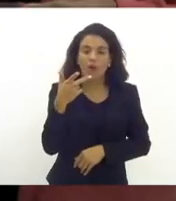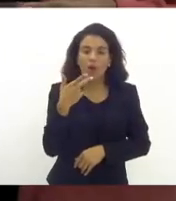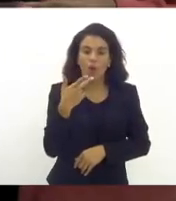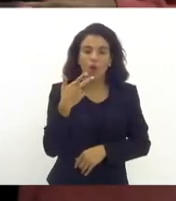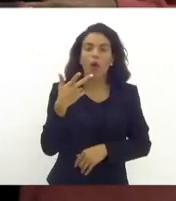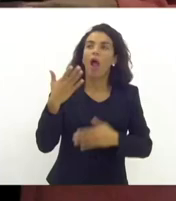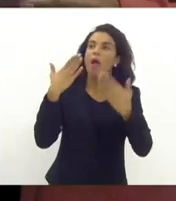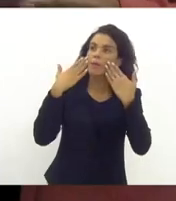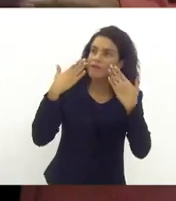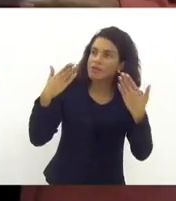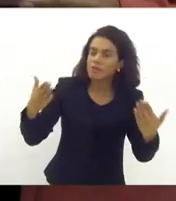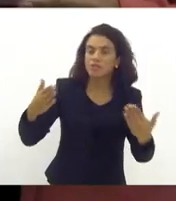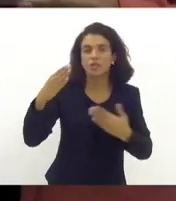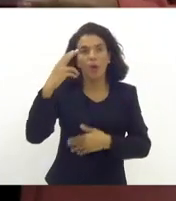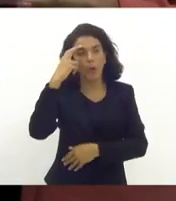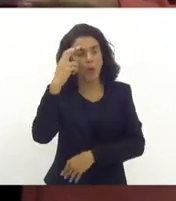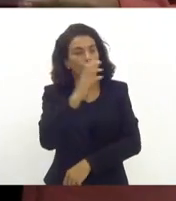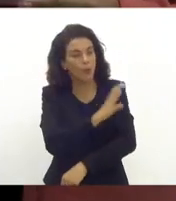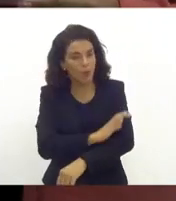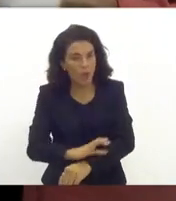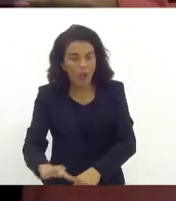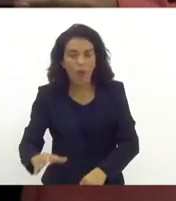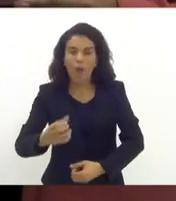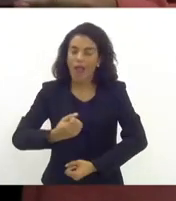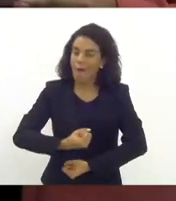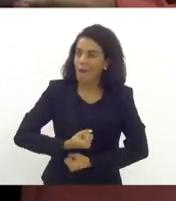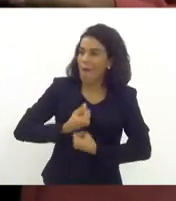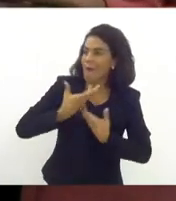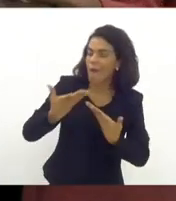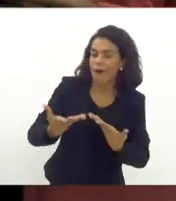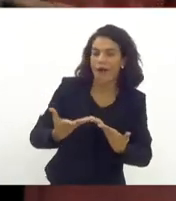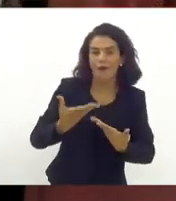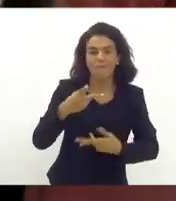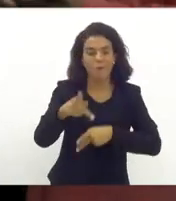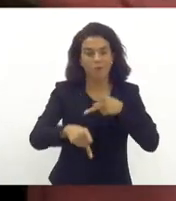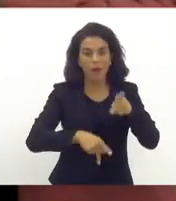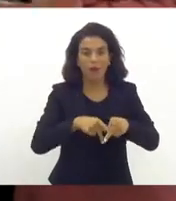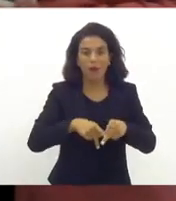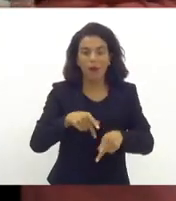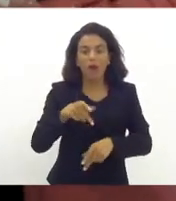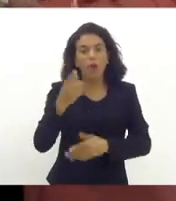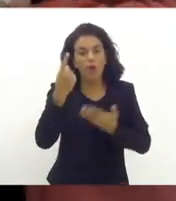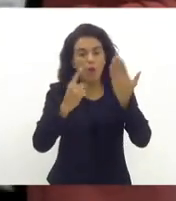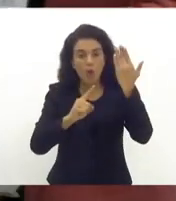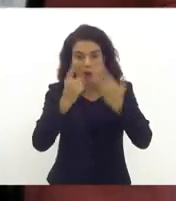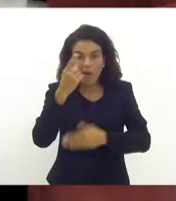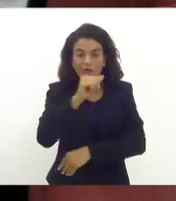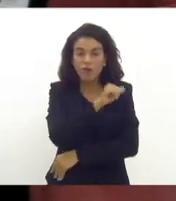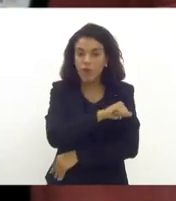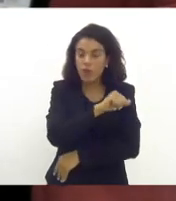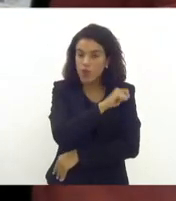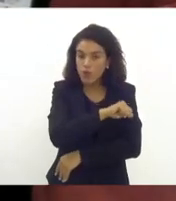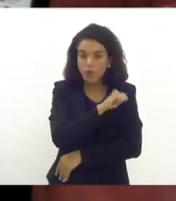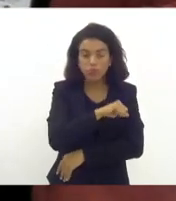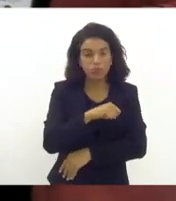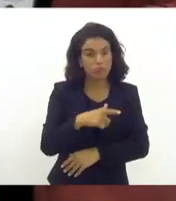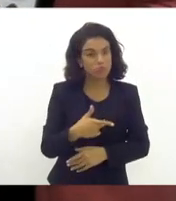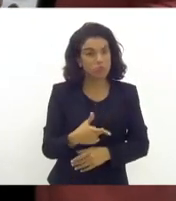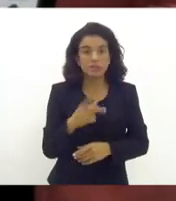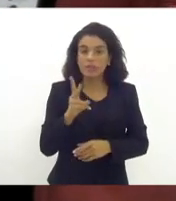Carnaval O Carnaval a manifestação popular e o carnaval do Rio de Janeiro tá na mão do Turismo e da ordem